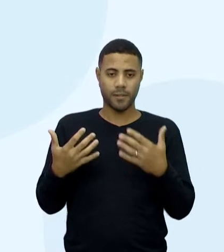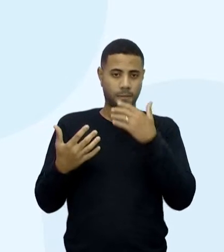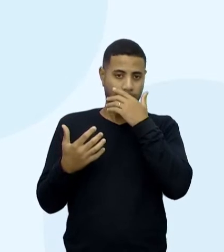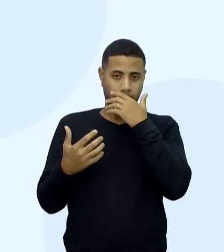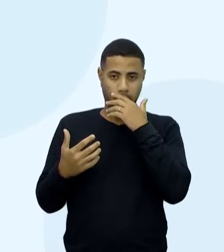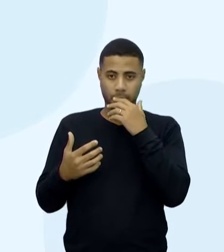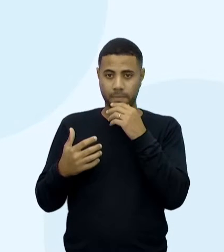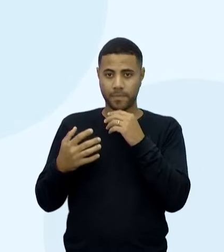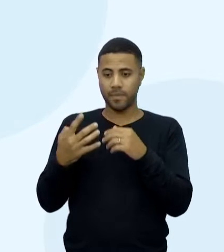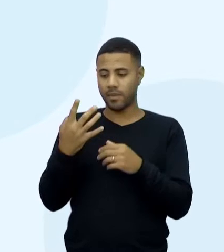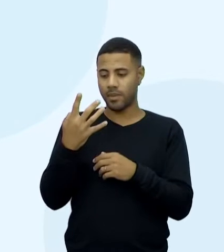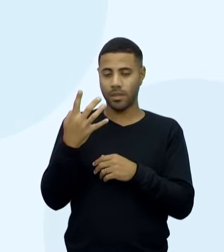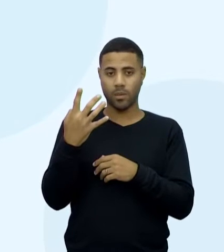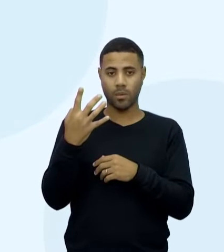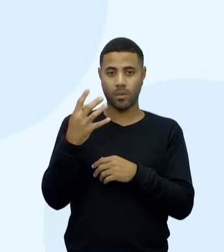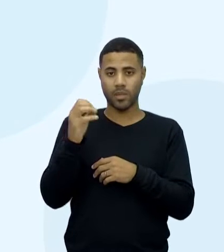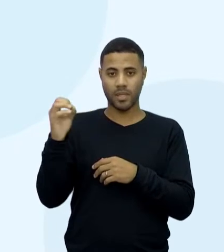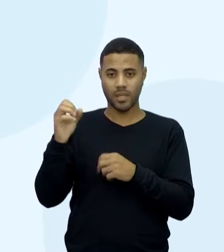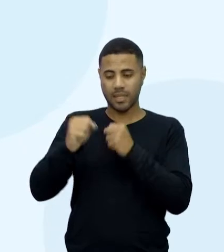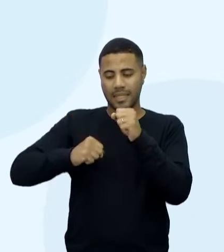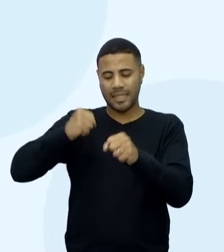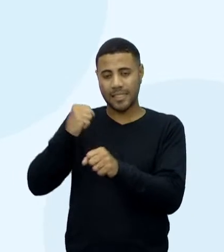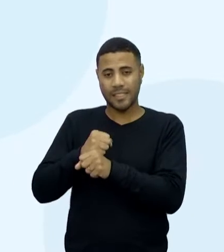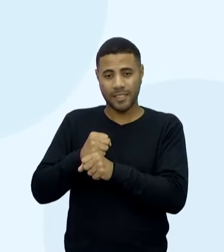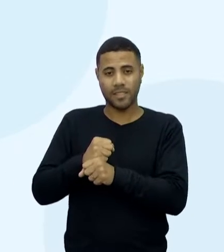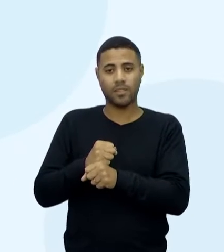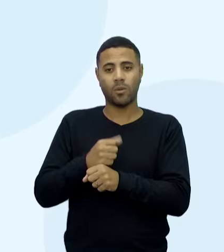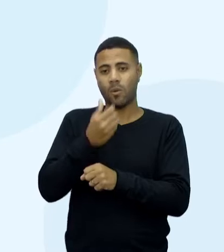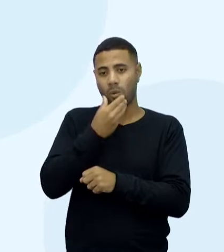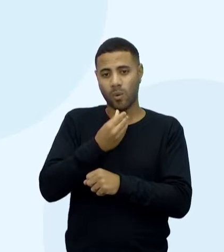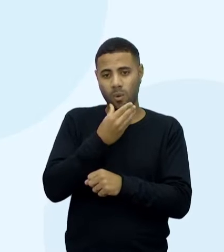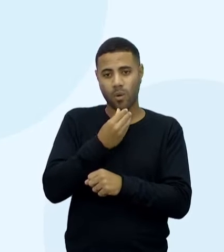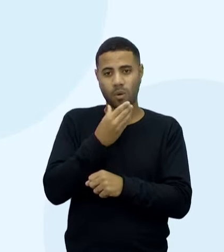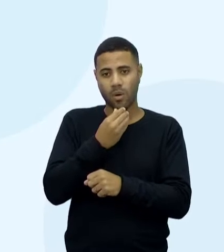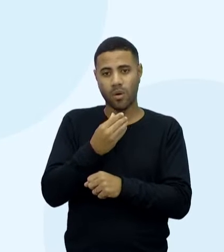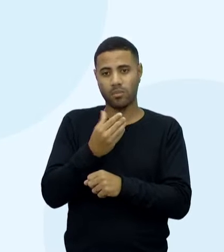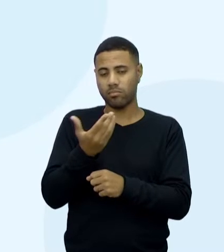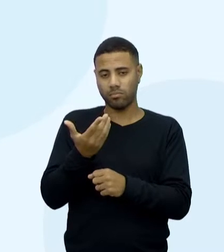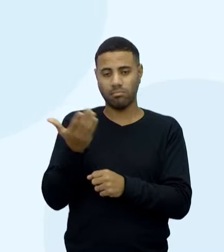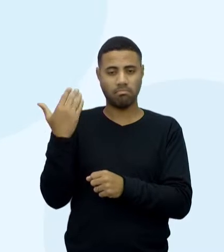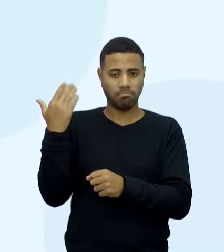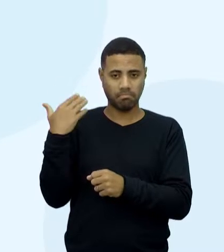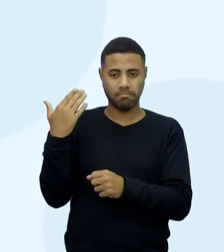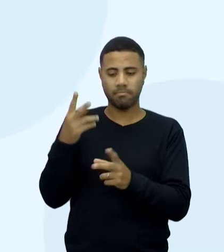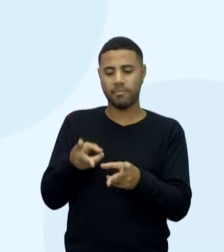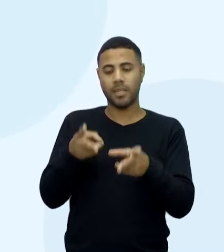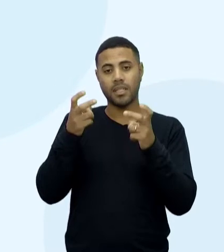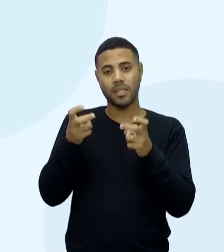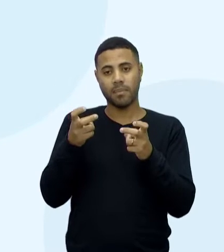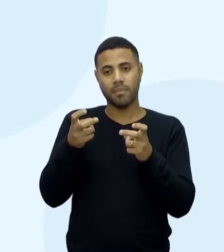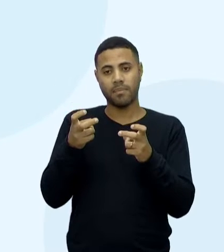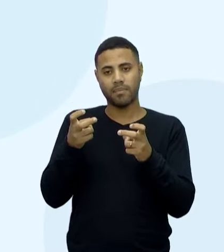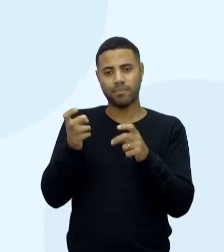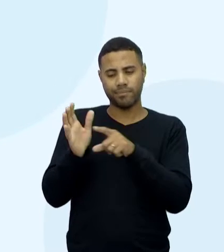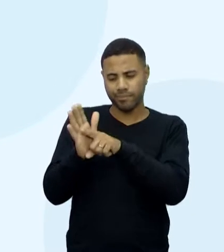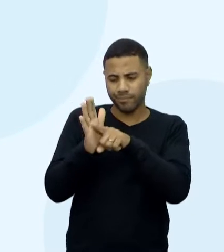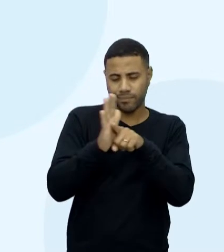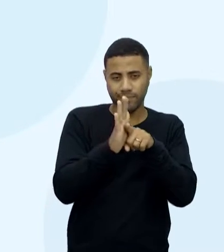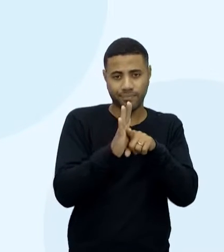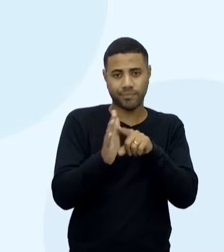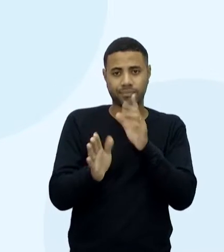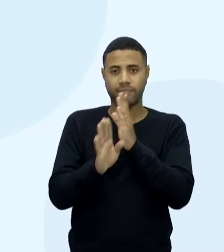últimos qu séculos de sua história o homem ocidental percebeu tão bem